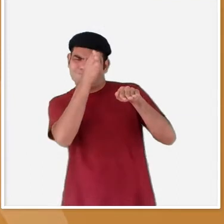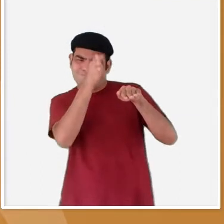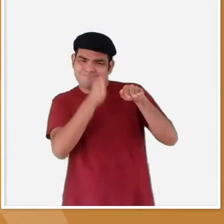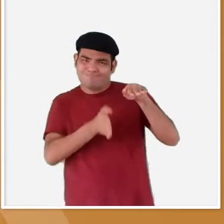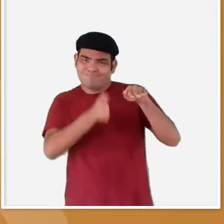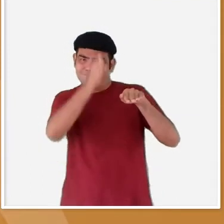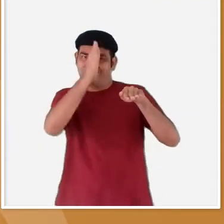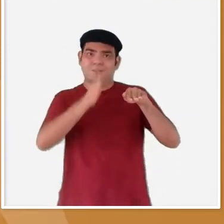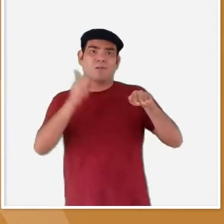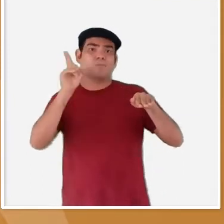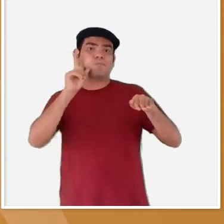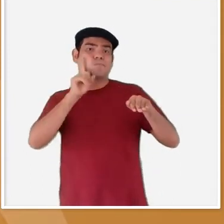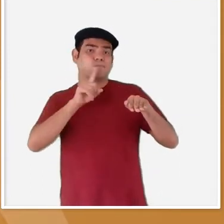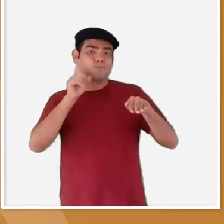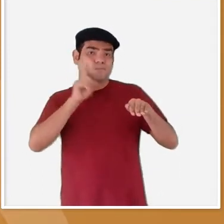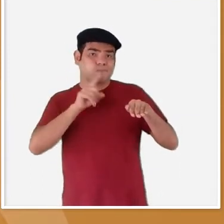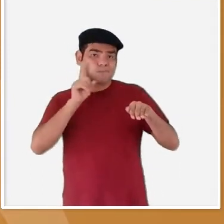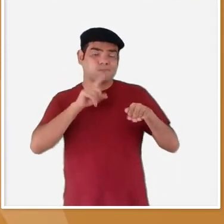né? Na cidade de